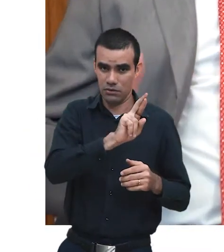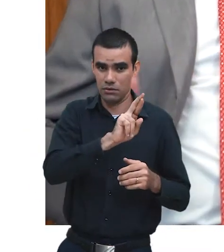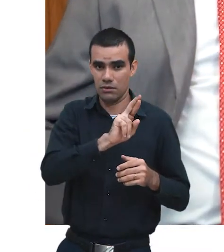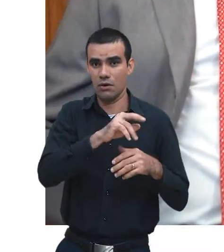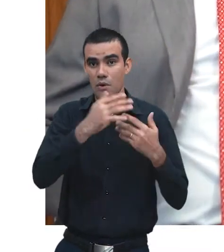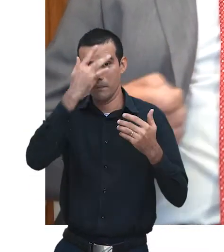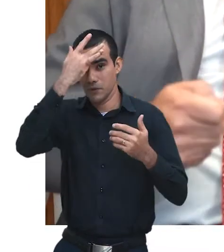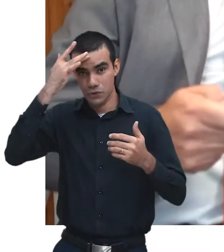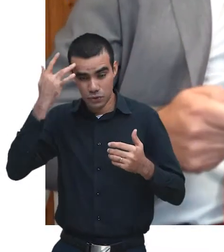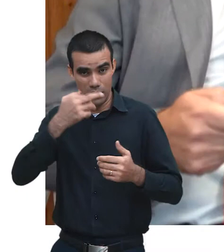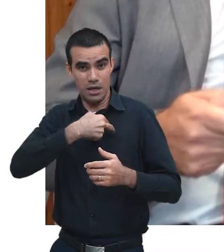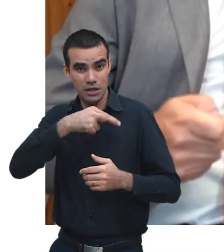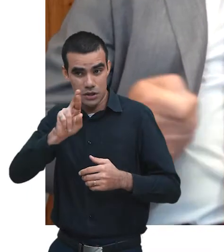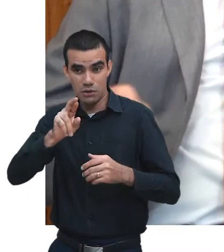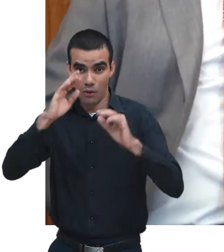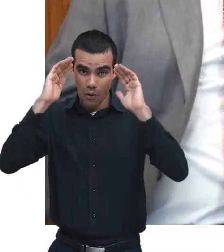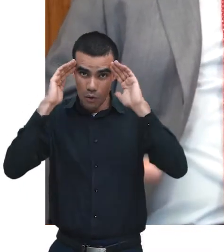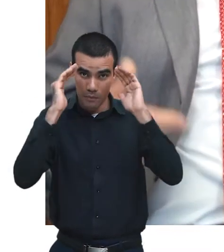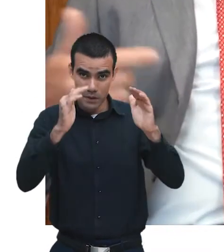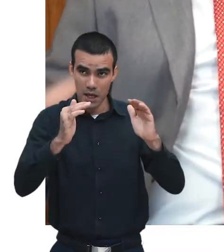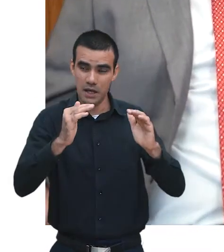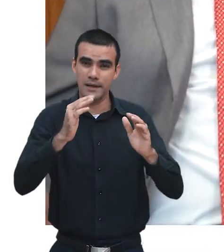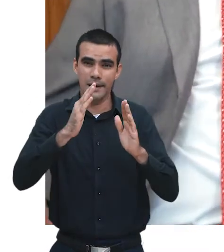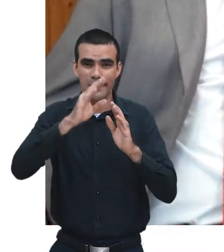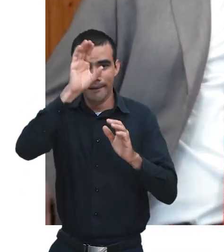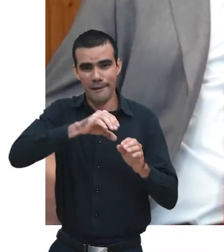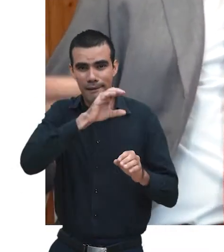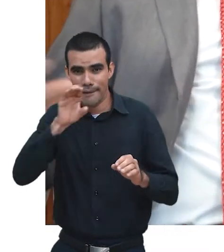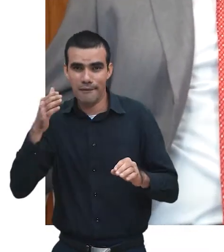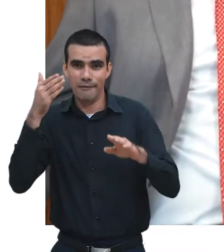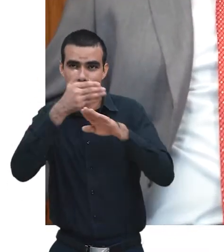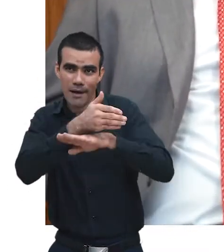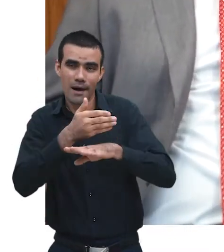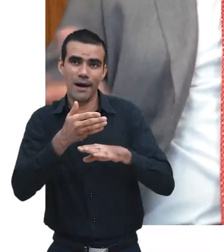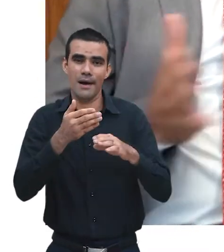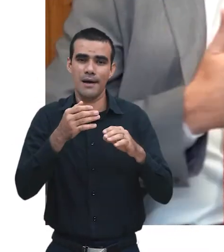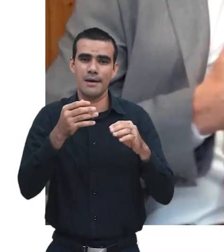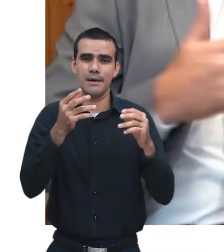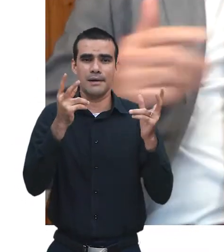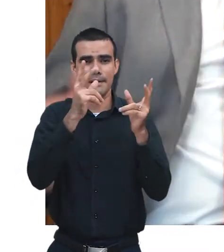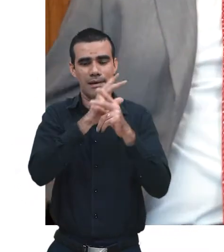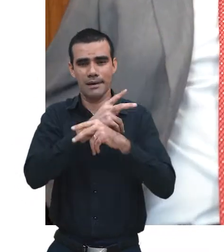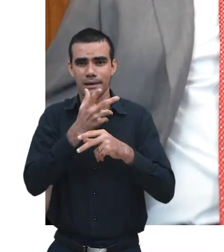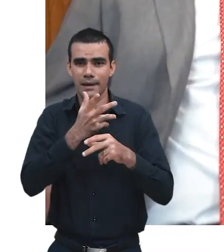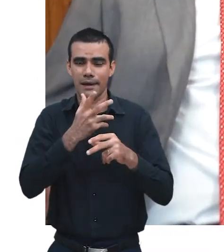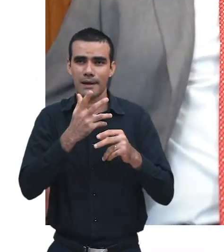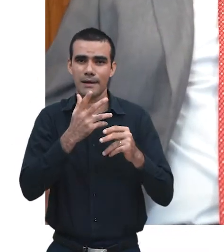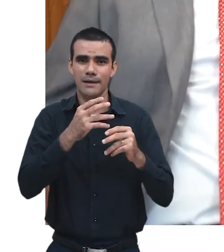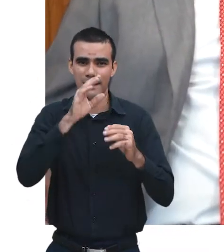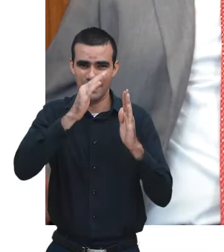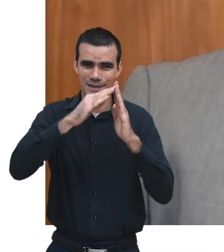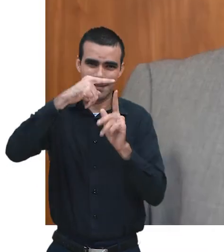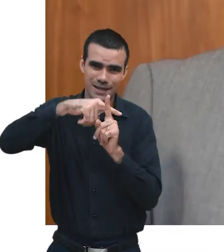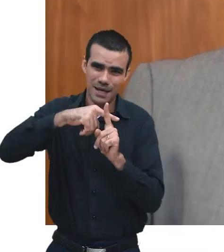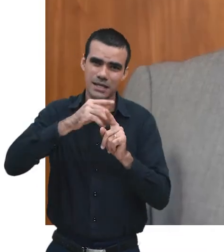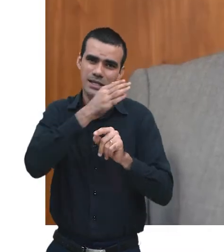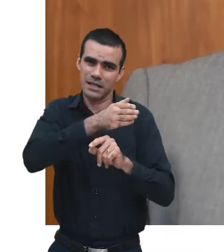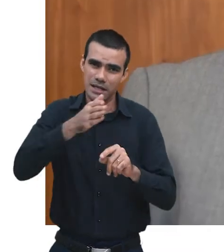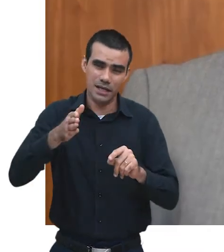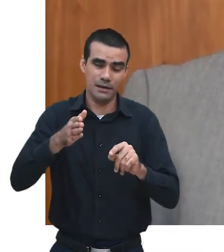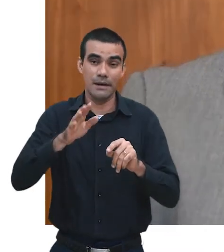quanto as pessoas que têm uma religião seguem, vão à missa, vão ao culto, vão à sinagoga, fazem leituras pertinentes.